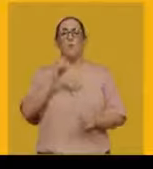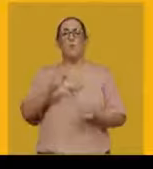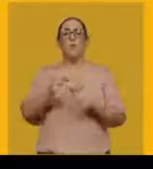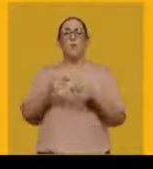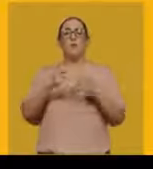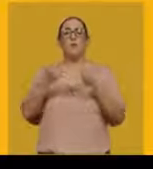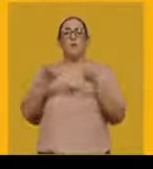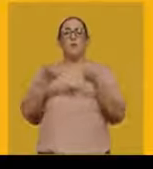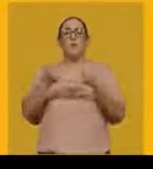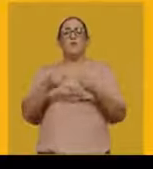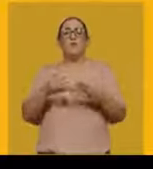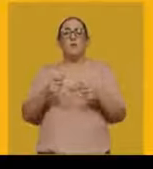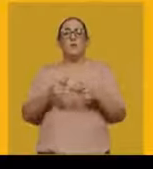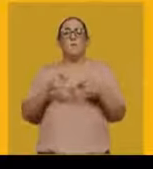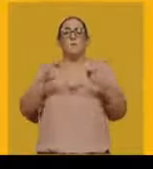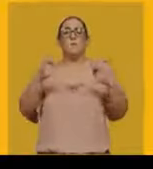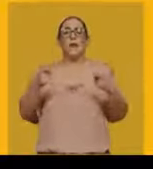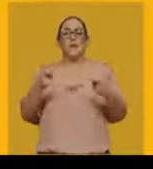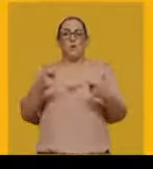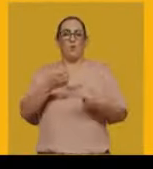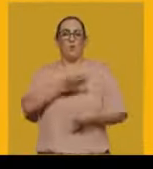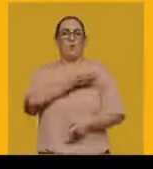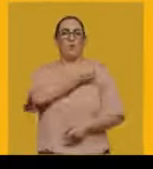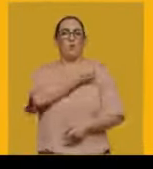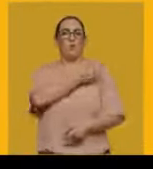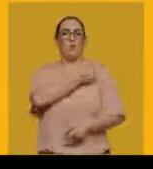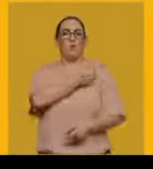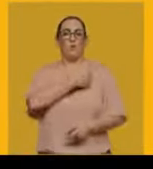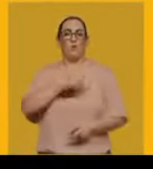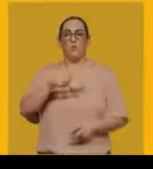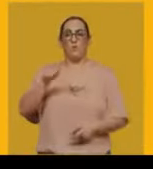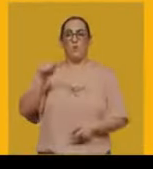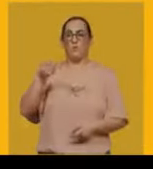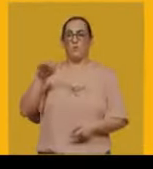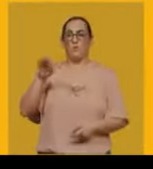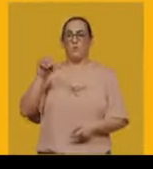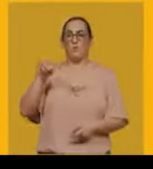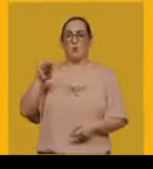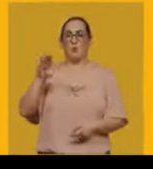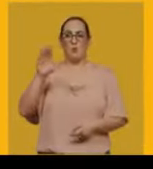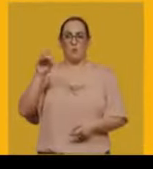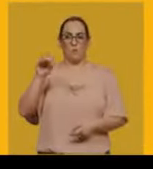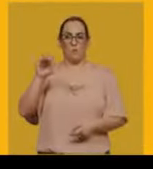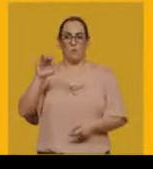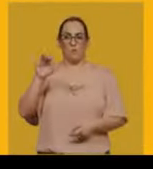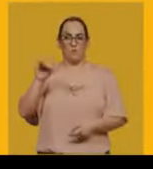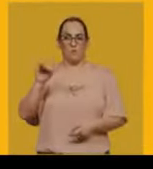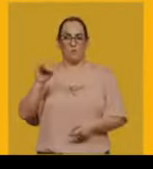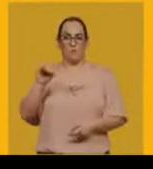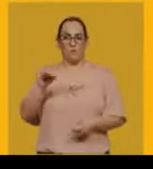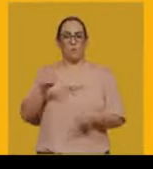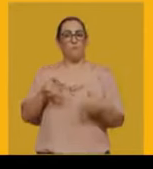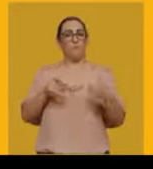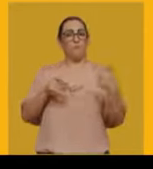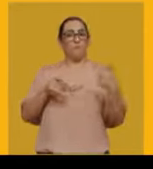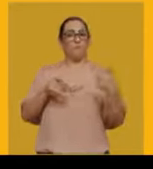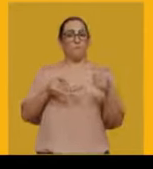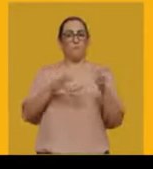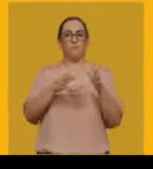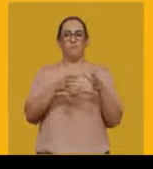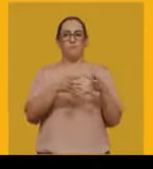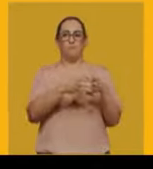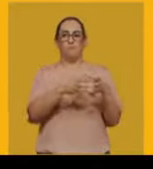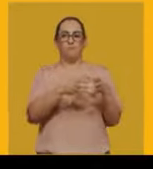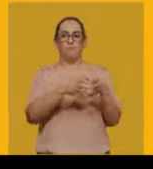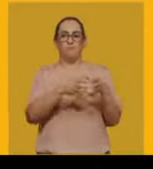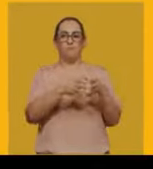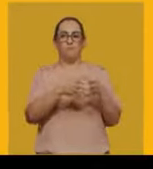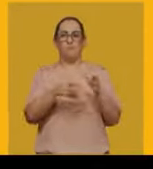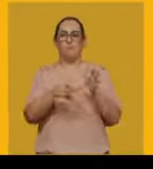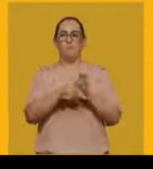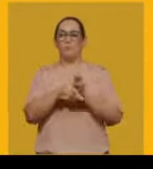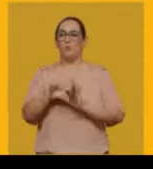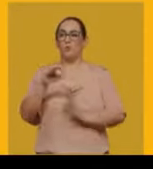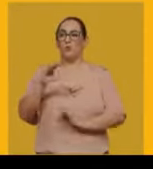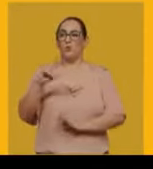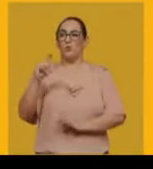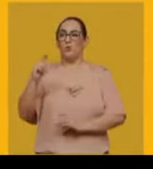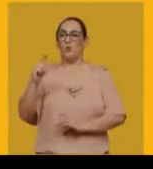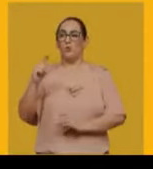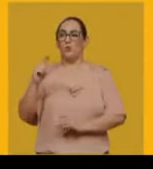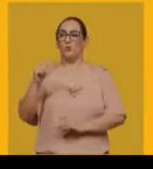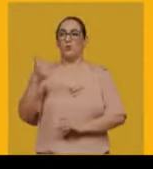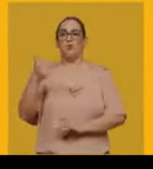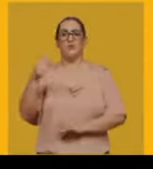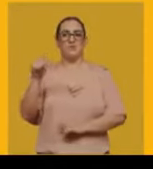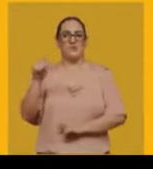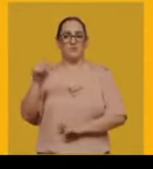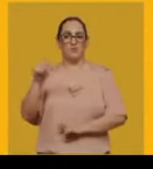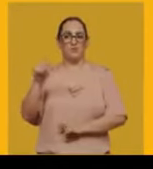molécula, o que tem entre cloro e flúor, o maior número atômico é do cloro, que tem 17, e o flúor tem 9. E